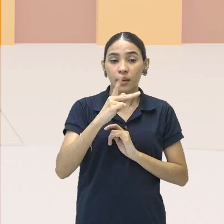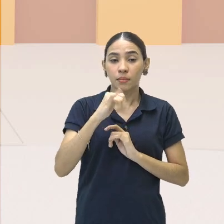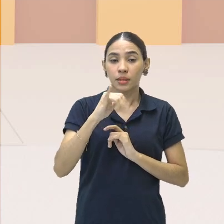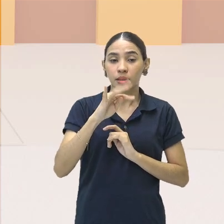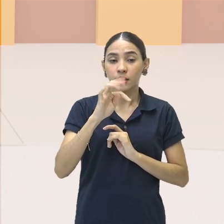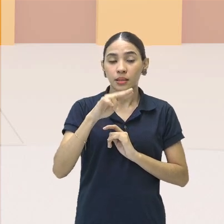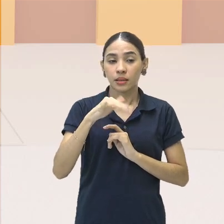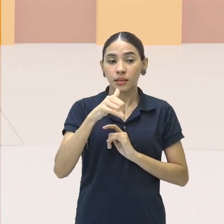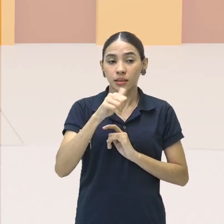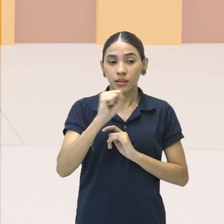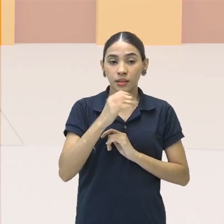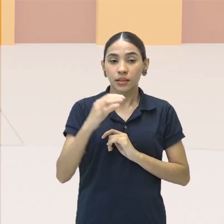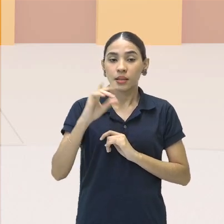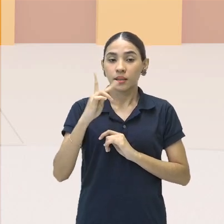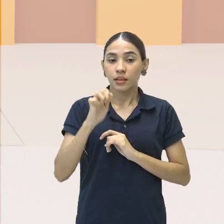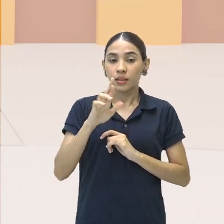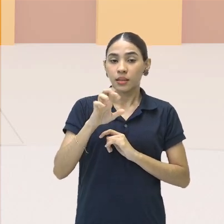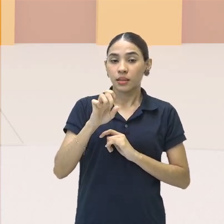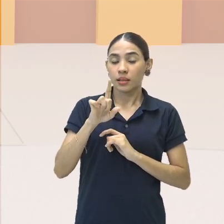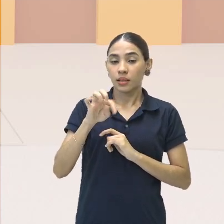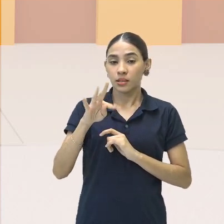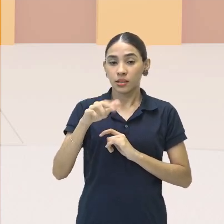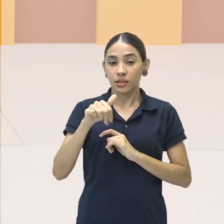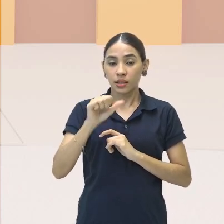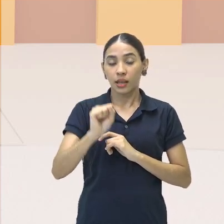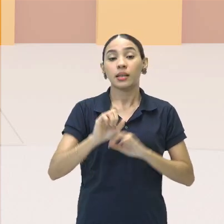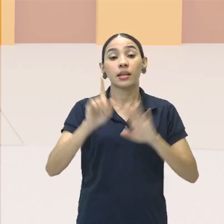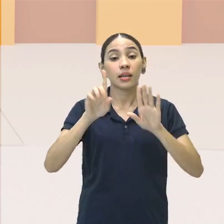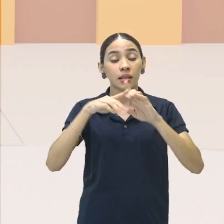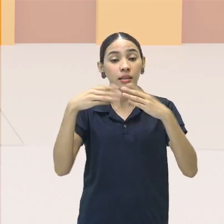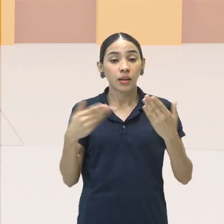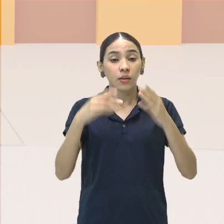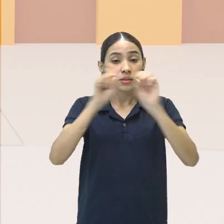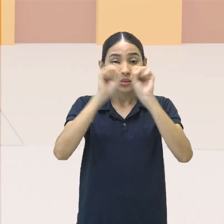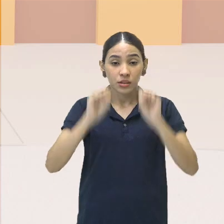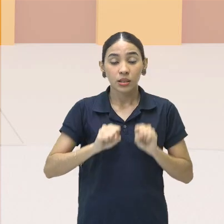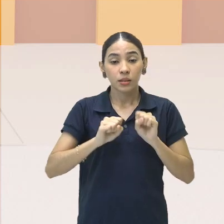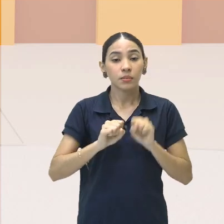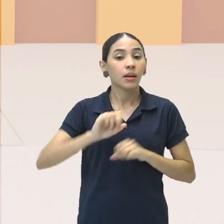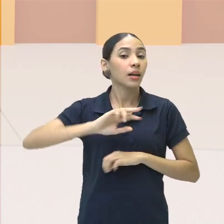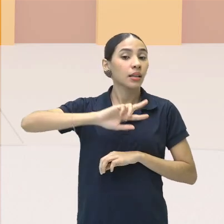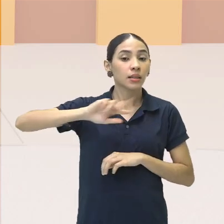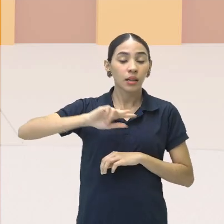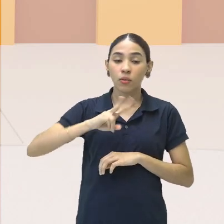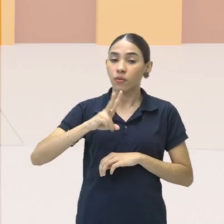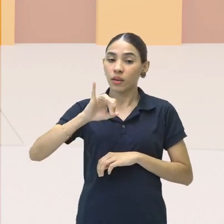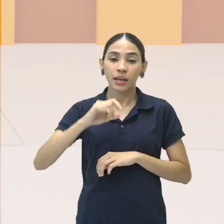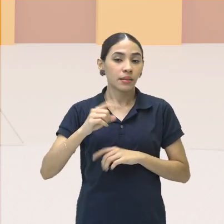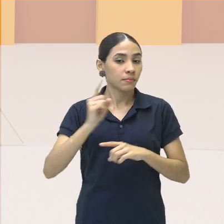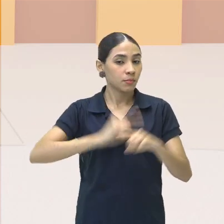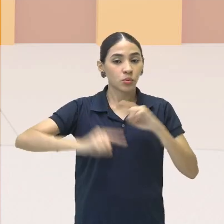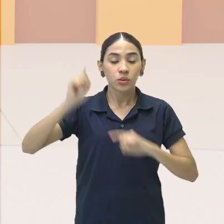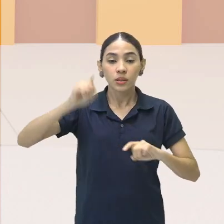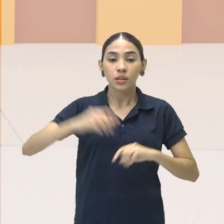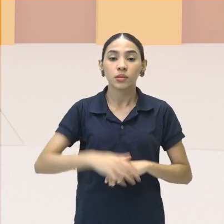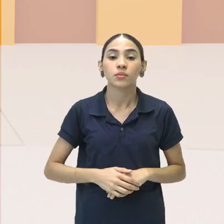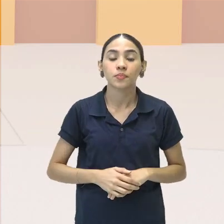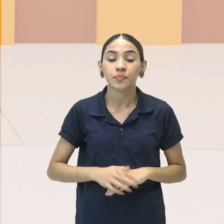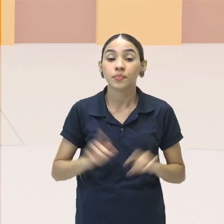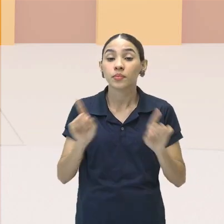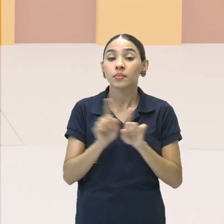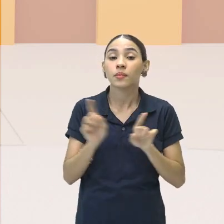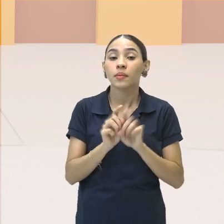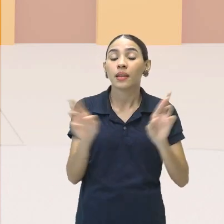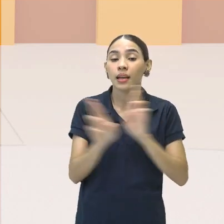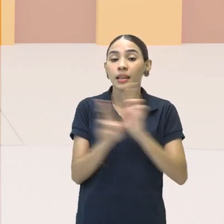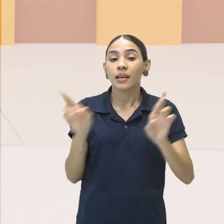hereditária. Então, vamos verificar que esse sistema de capitania hereditária não vai ter sucesso total e, em